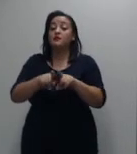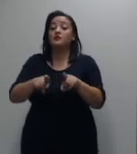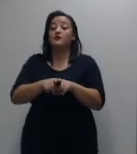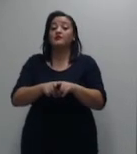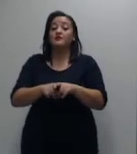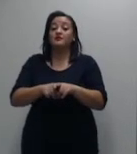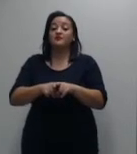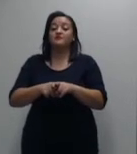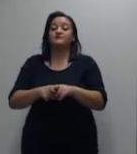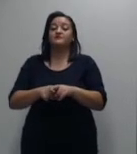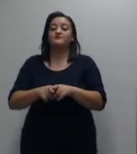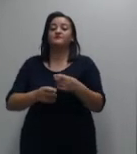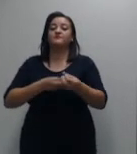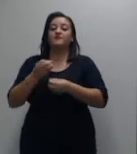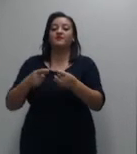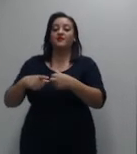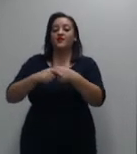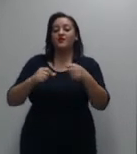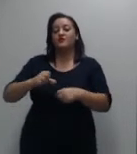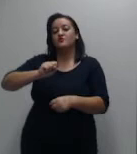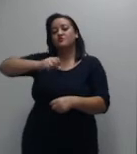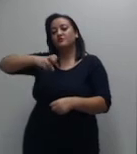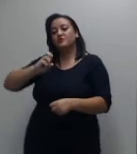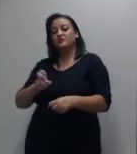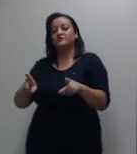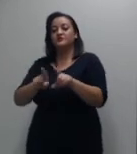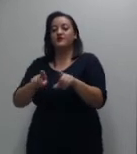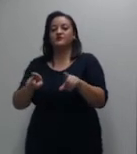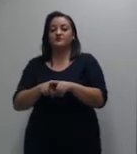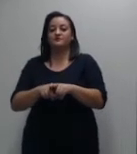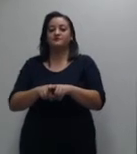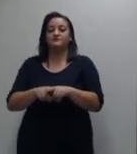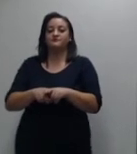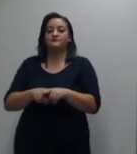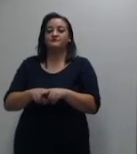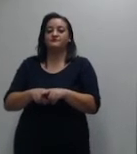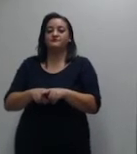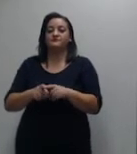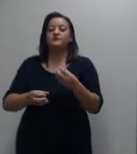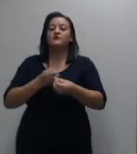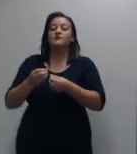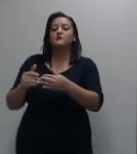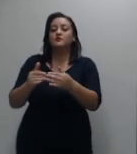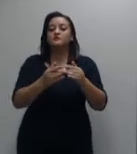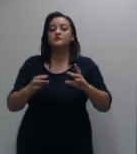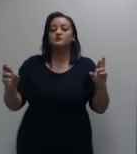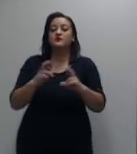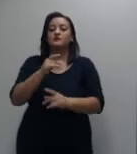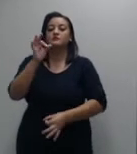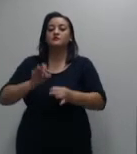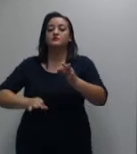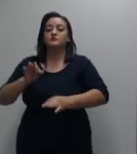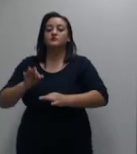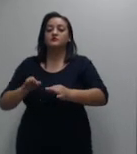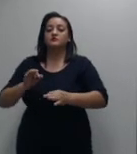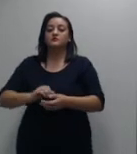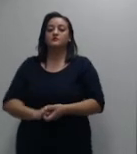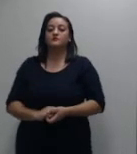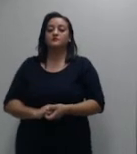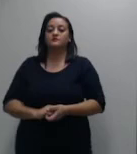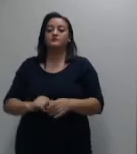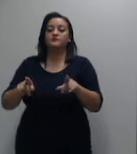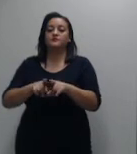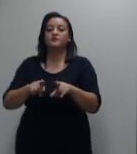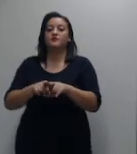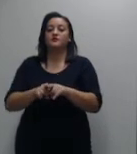na forma do artigo de tecido para o oitavo CPC além disso em se tratando de relação jurídica de natureza patrimonial a